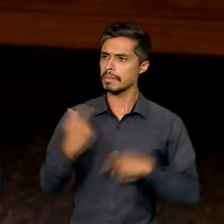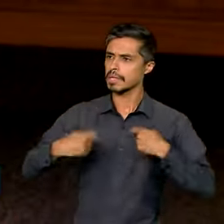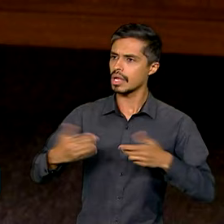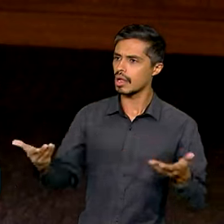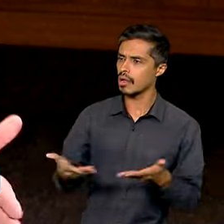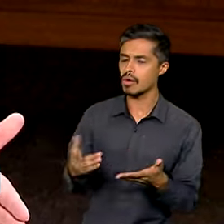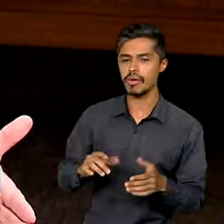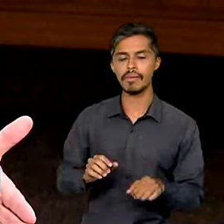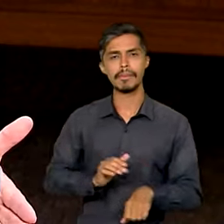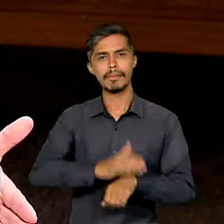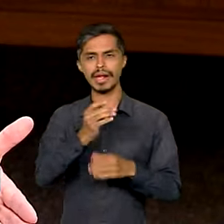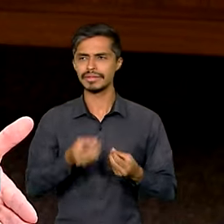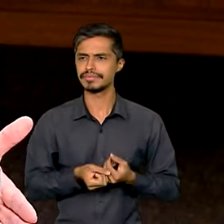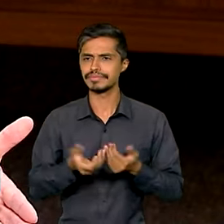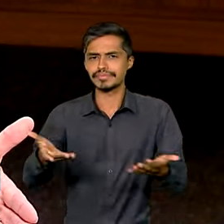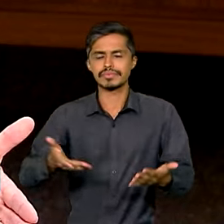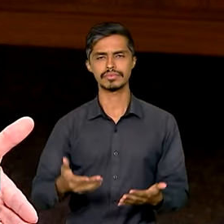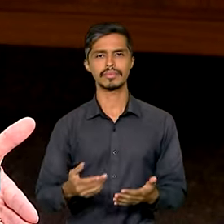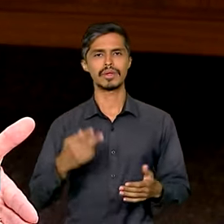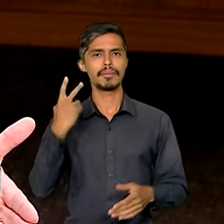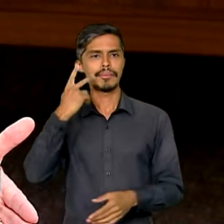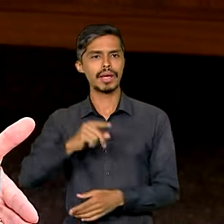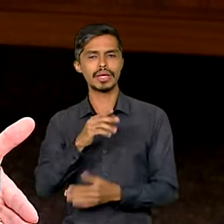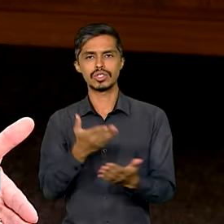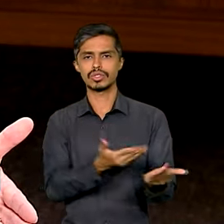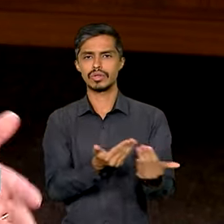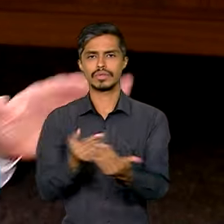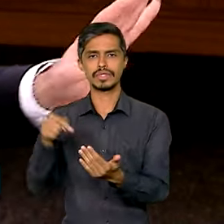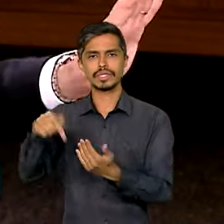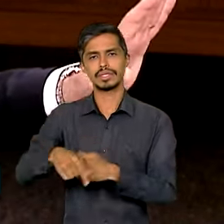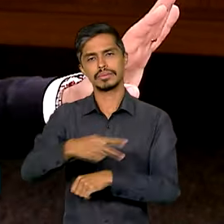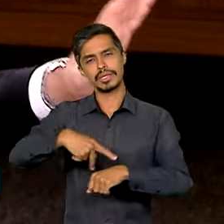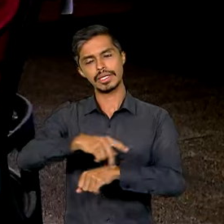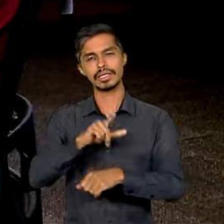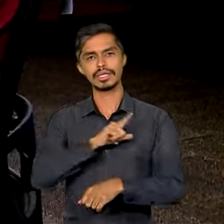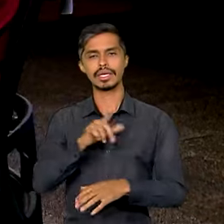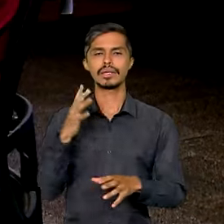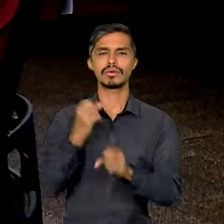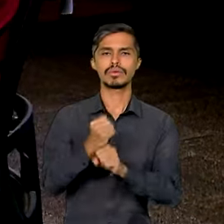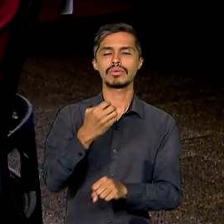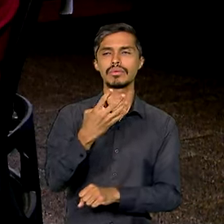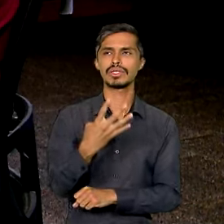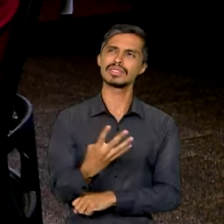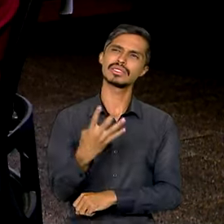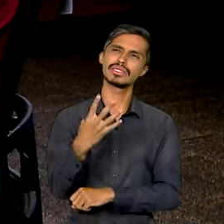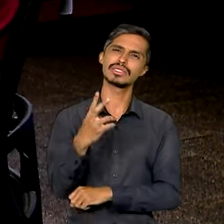fazer mais entregas para a juventude desse país. Tem